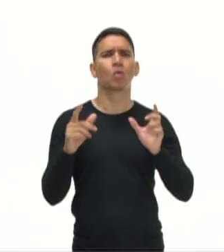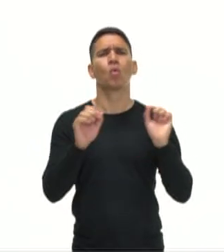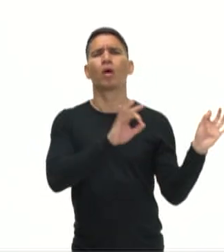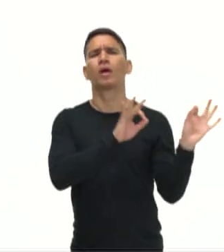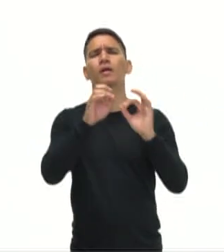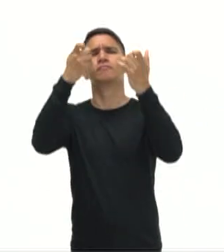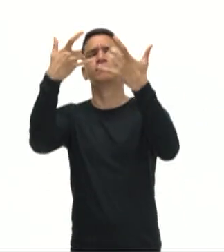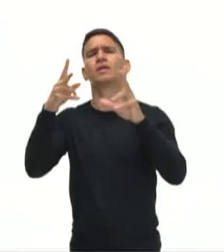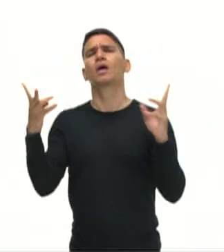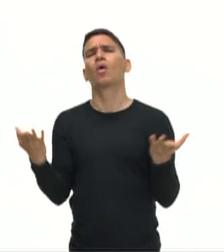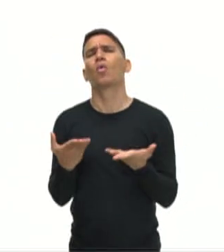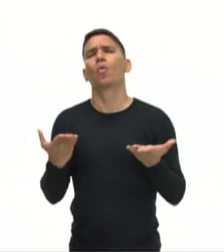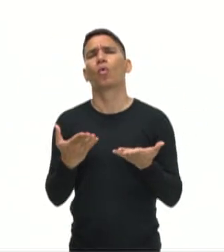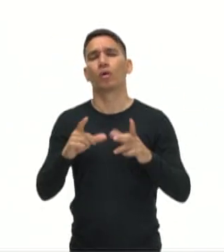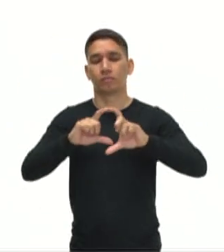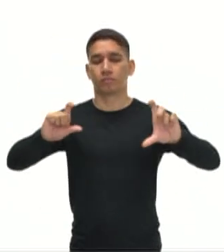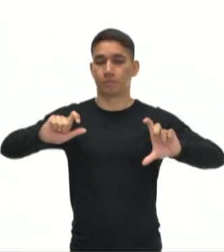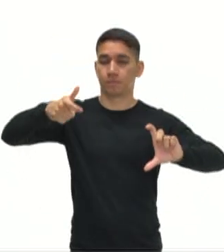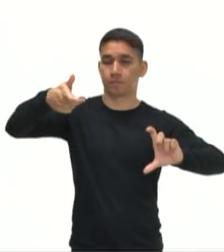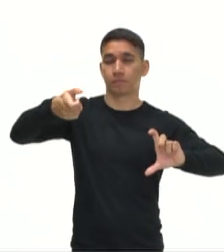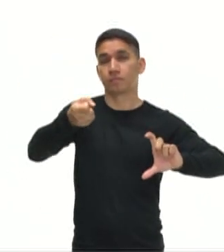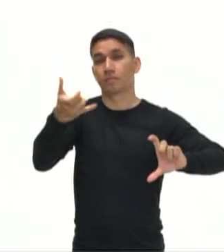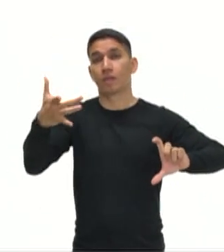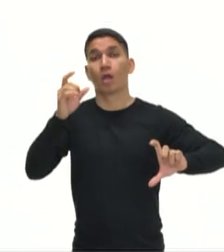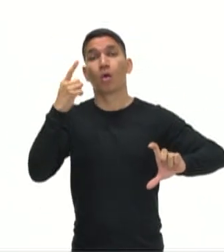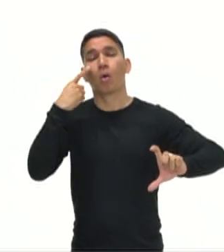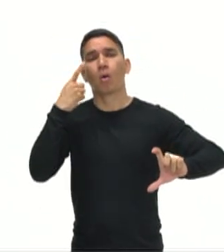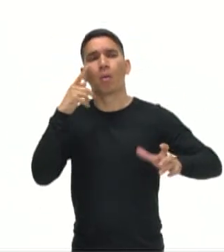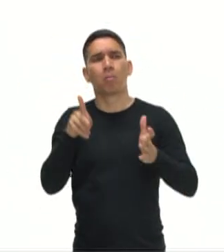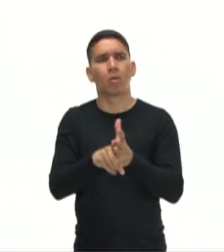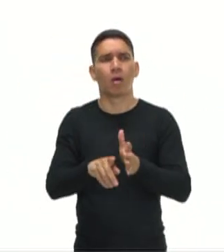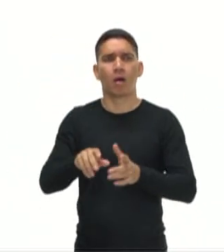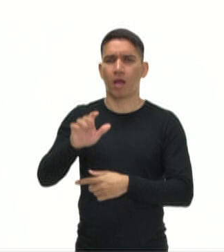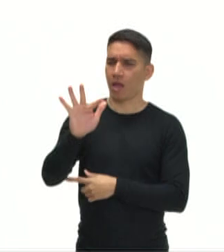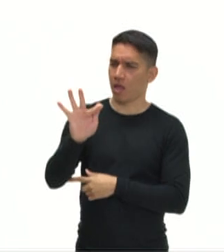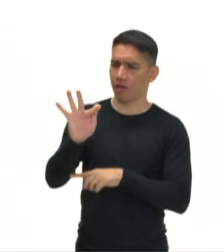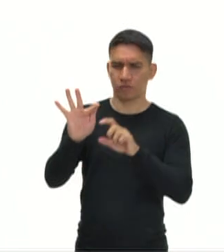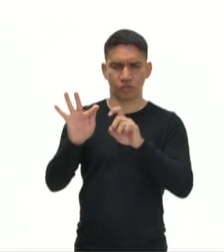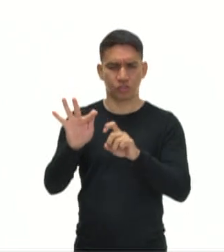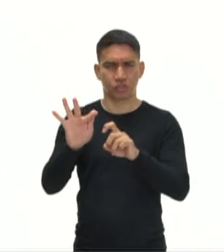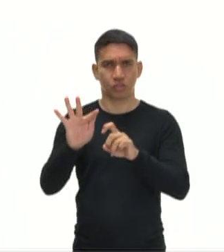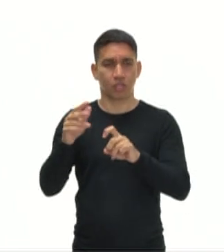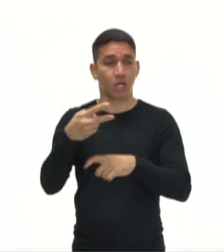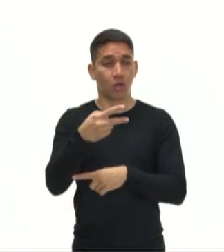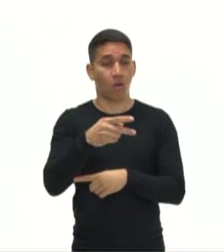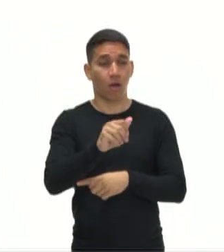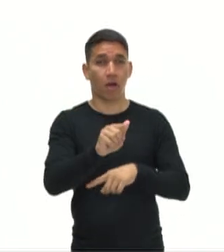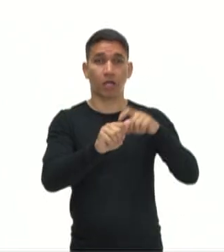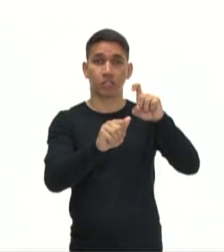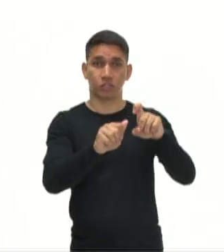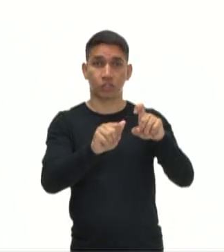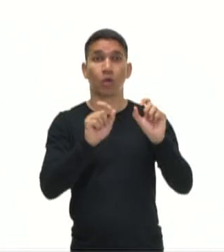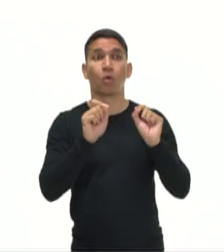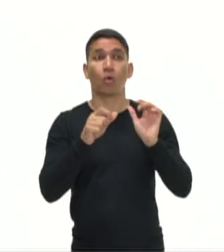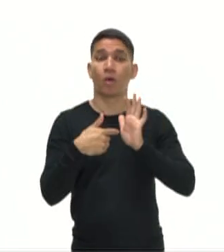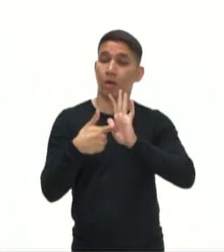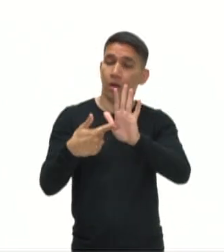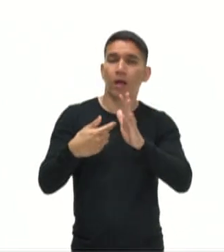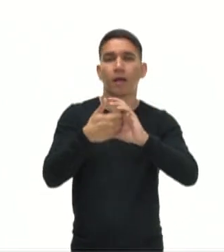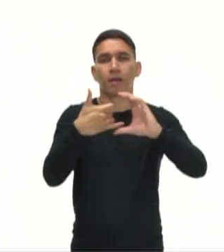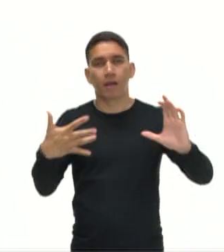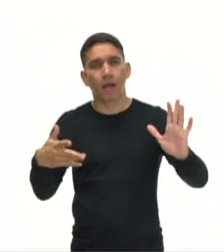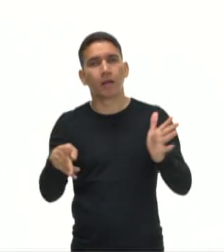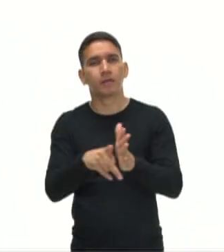função exponencial f de x igual a na x. Algumas características sobre o gráfico desta função. E